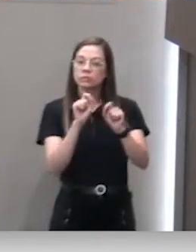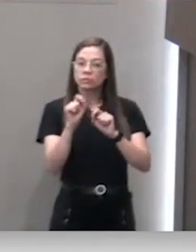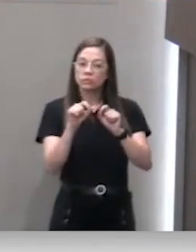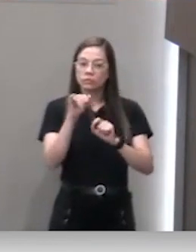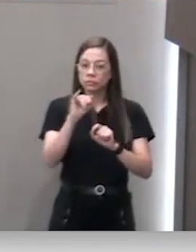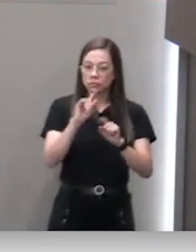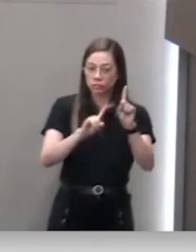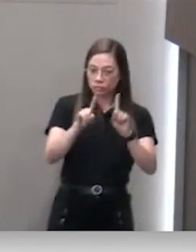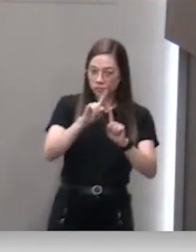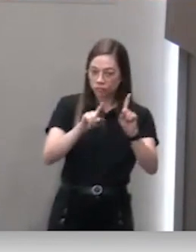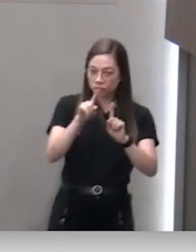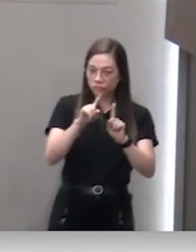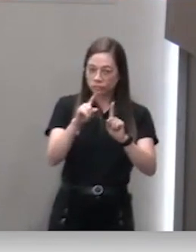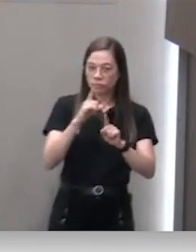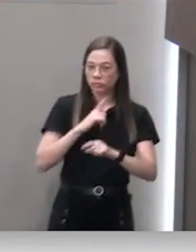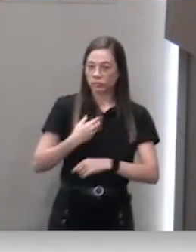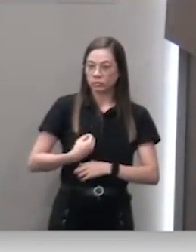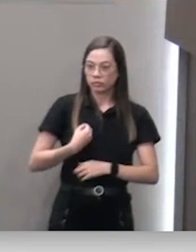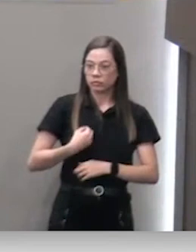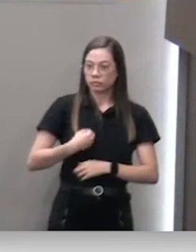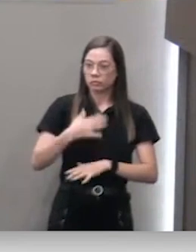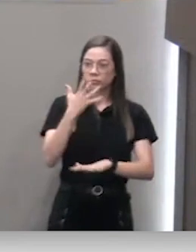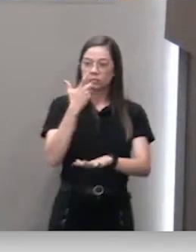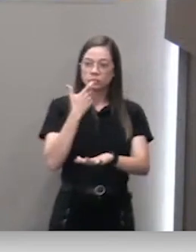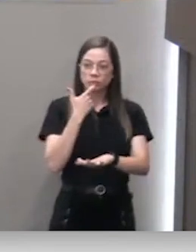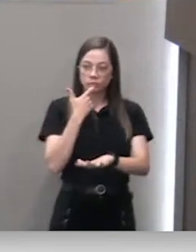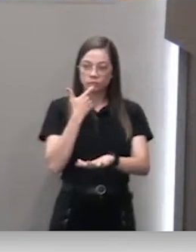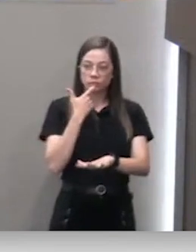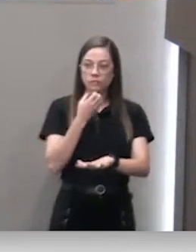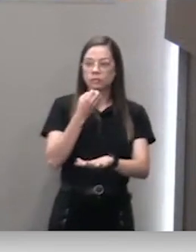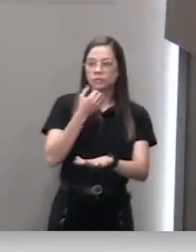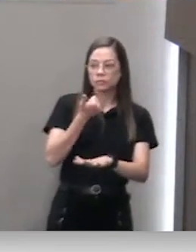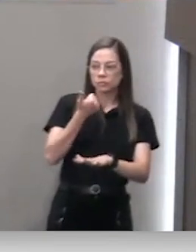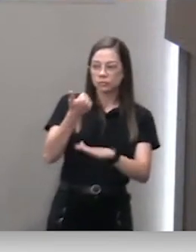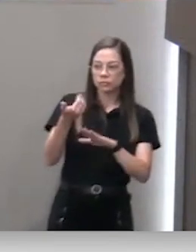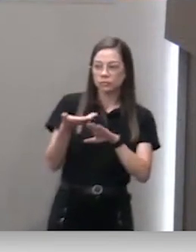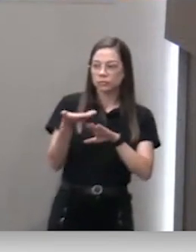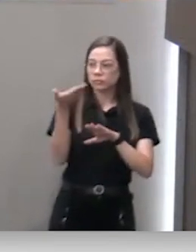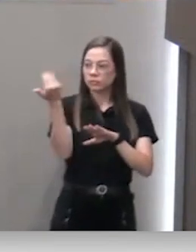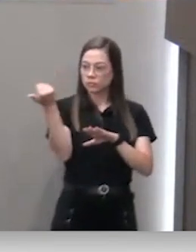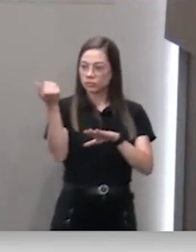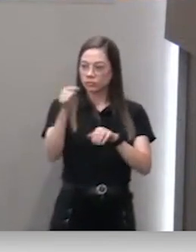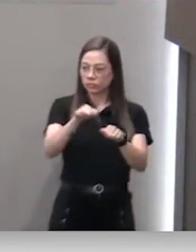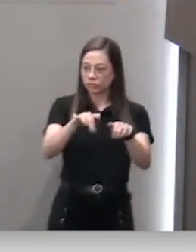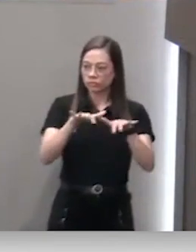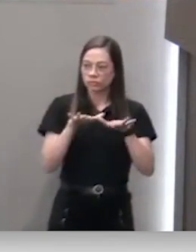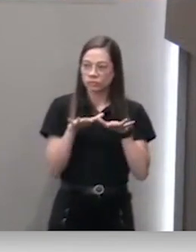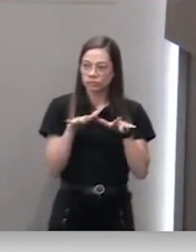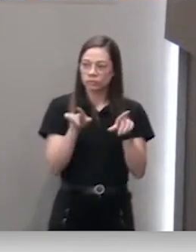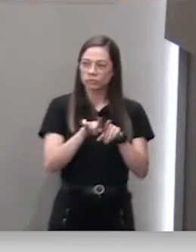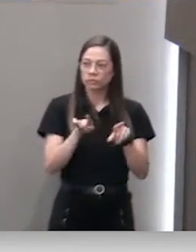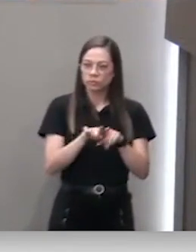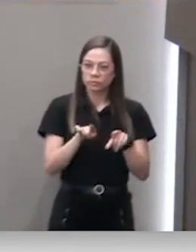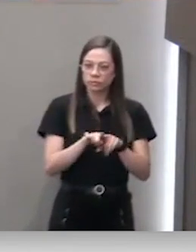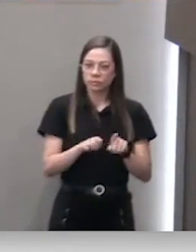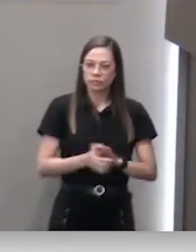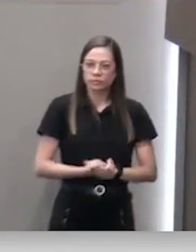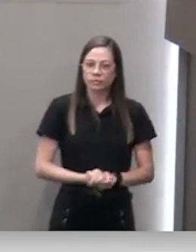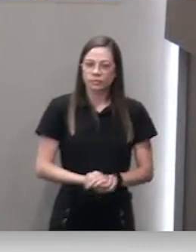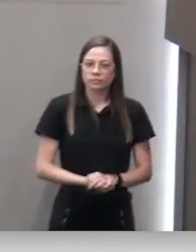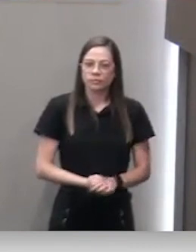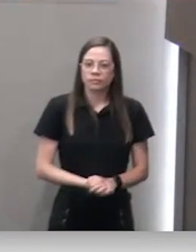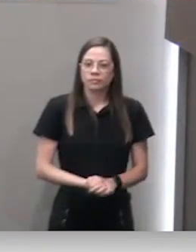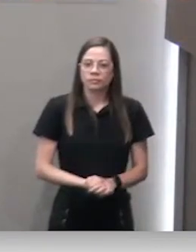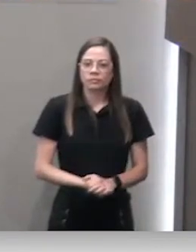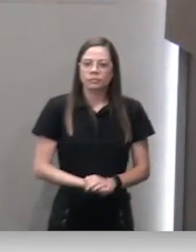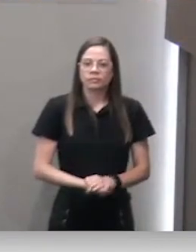trouxe crianças aqui, nesse momento seria adequado retirá-los do plenário ou evitar que eles